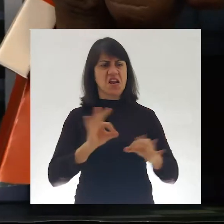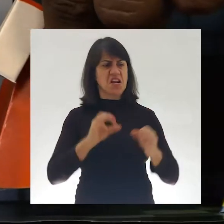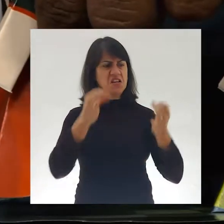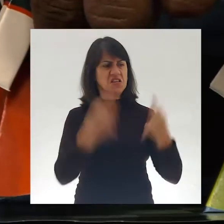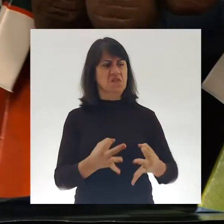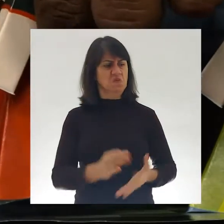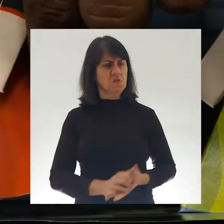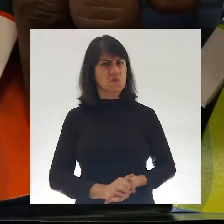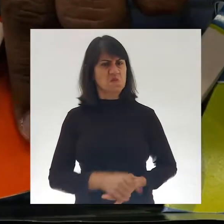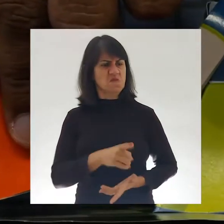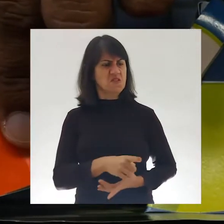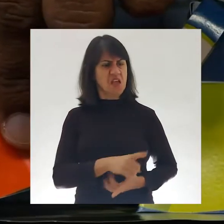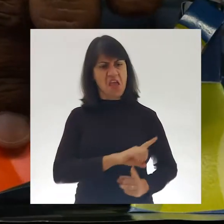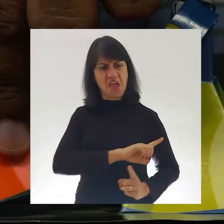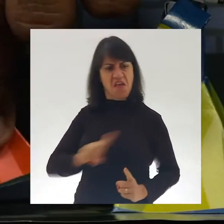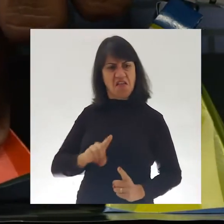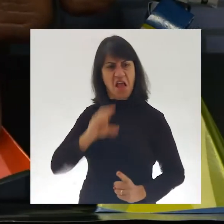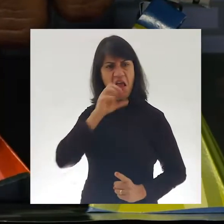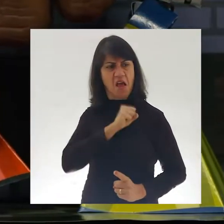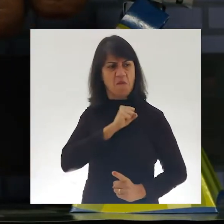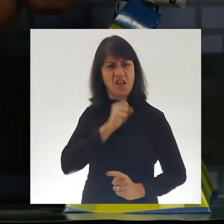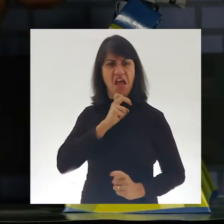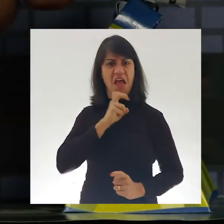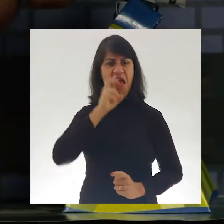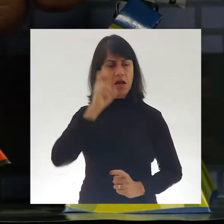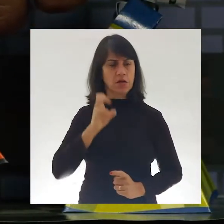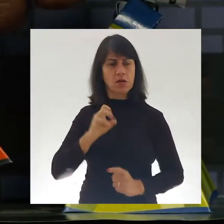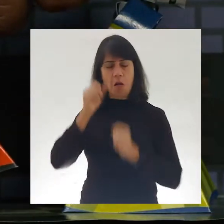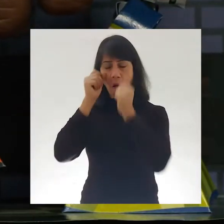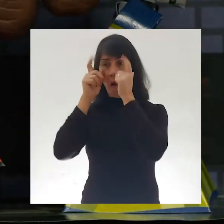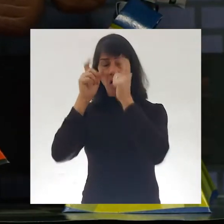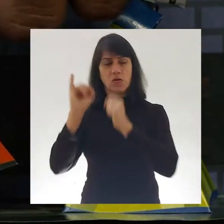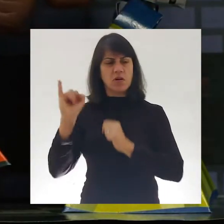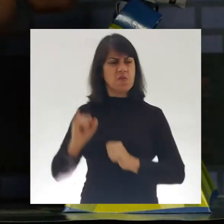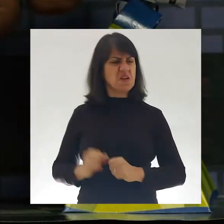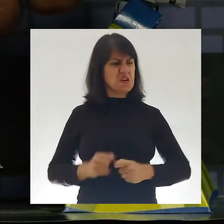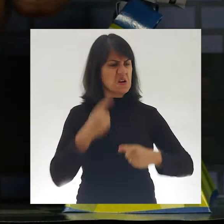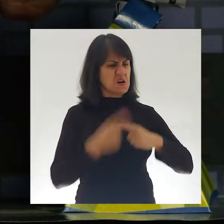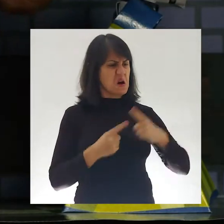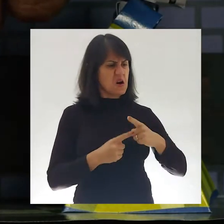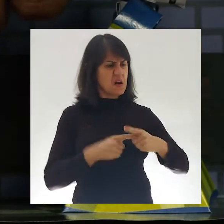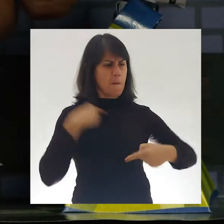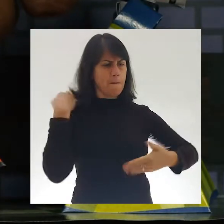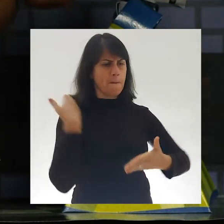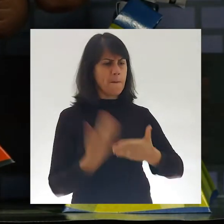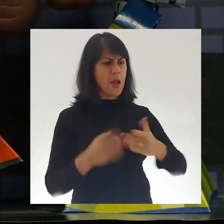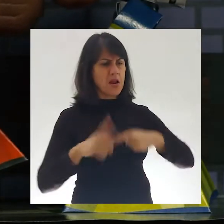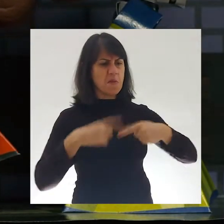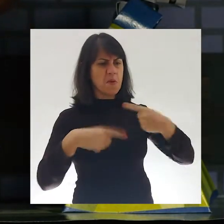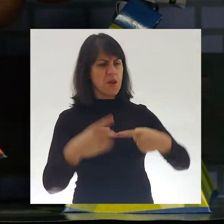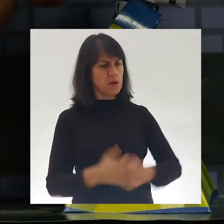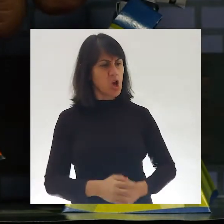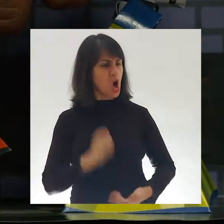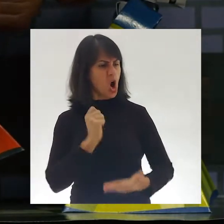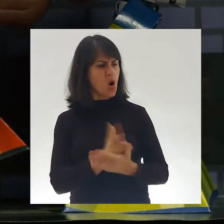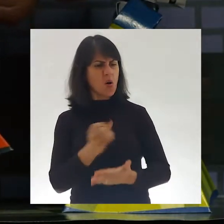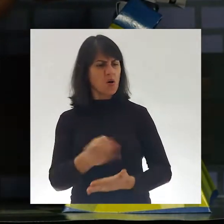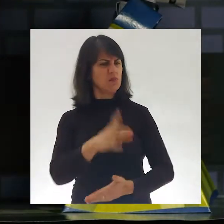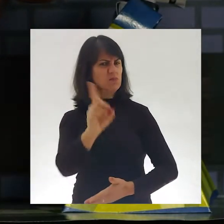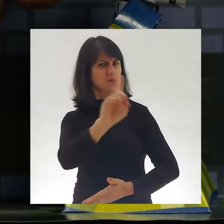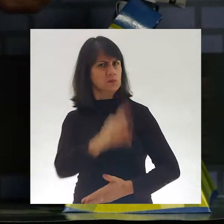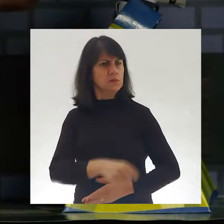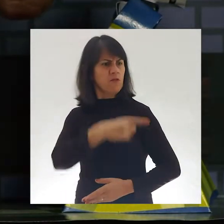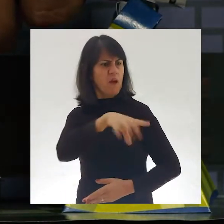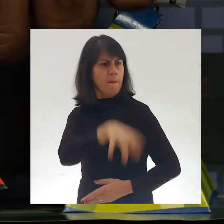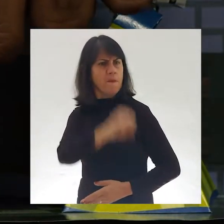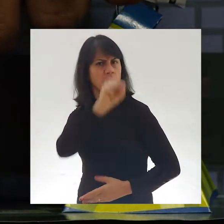mesmo. Você entra gritando, acordando a sua irmã. Se corta e perde a bobina. Não vou comprar outra.